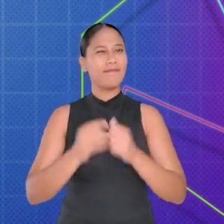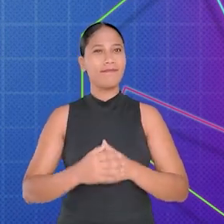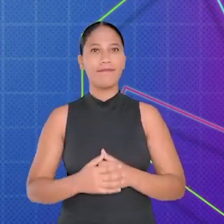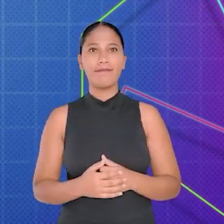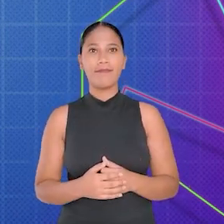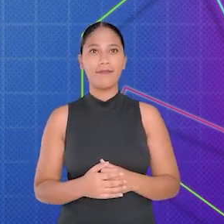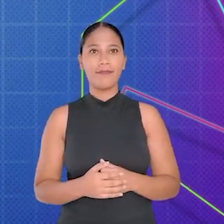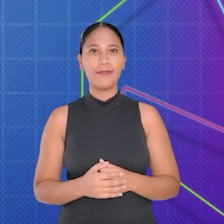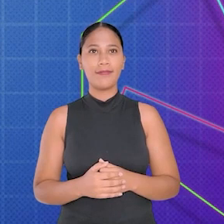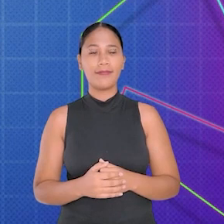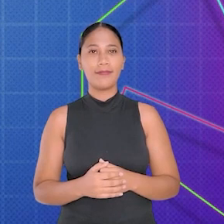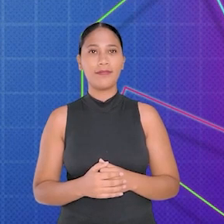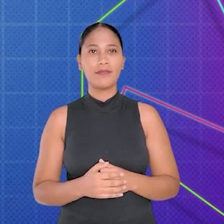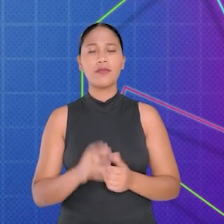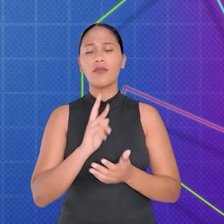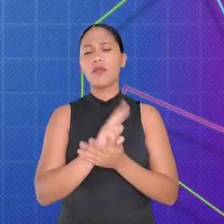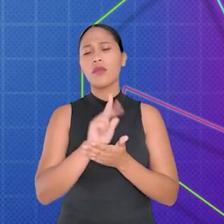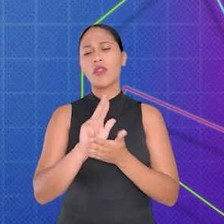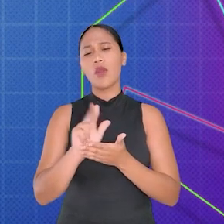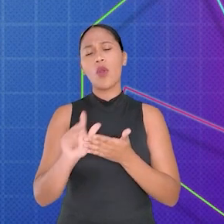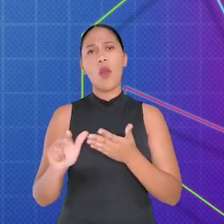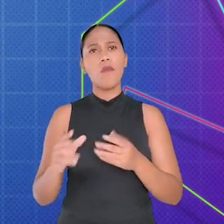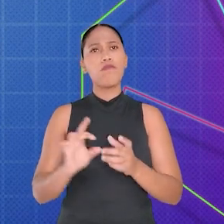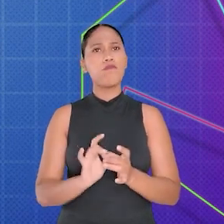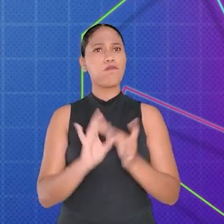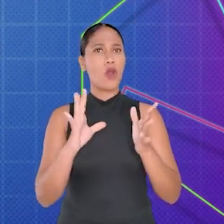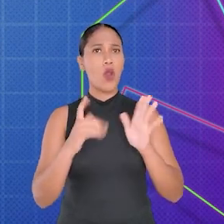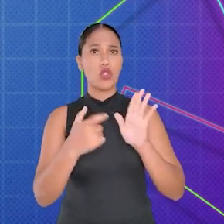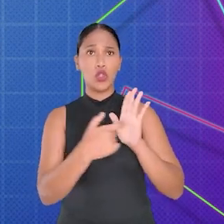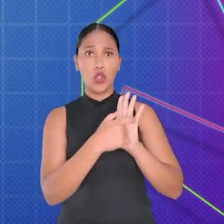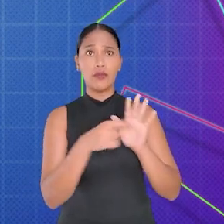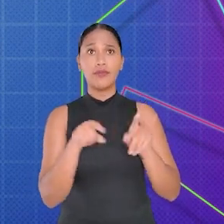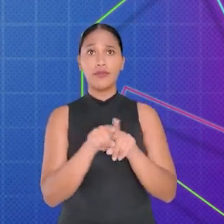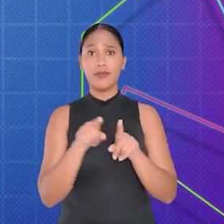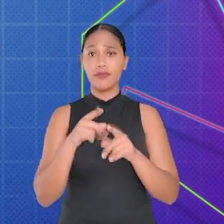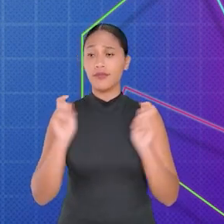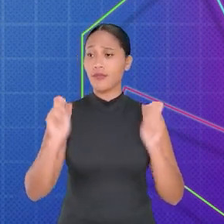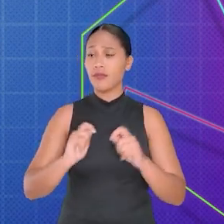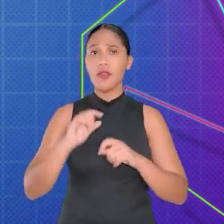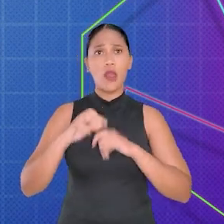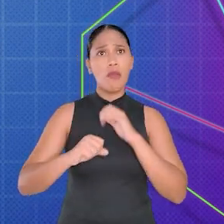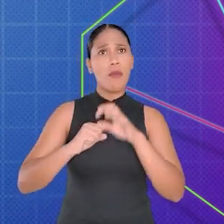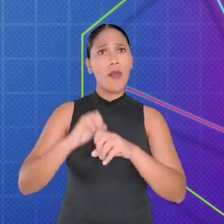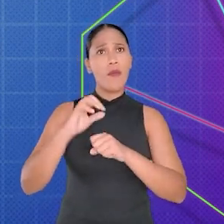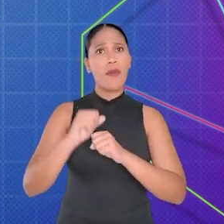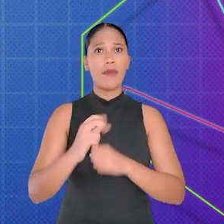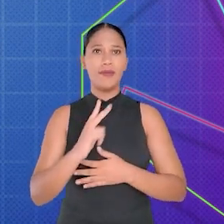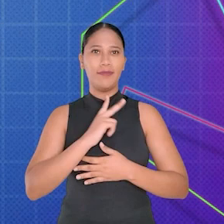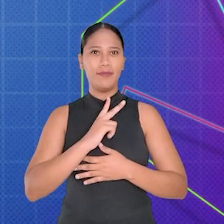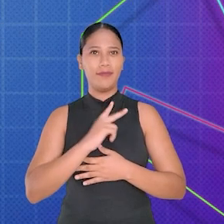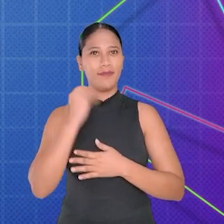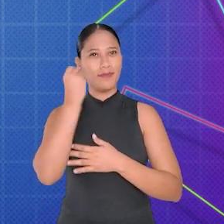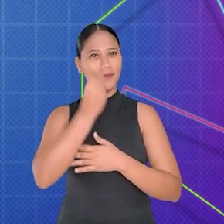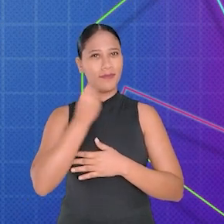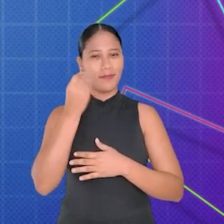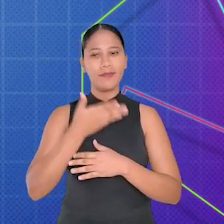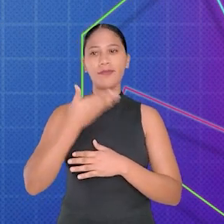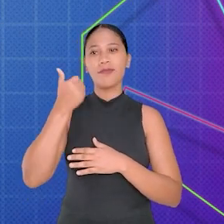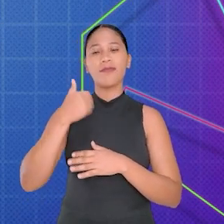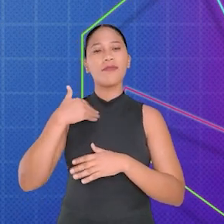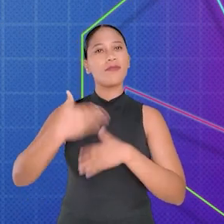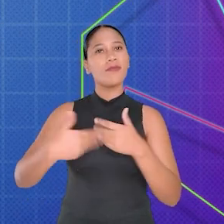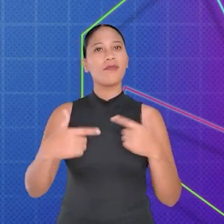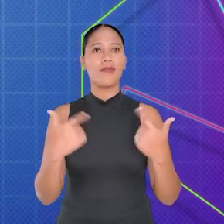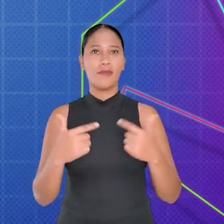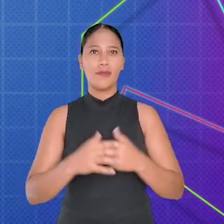seu fluxo de trabalho. Conceitos. Agora que conhecemos um pouco mais sobre a interface do Blender e como navegar, vamos começar a aprender